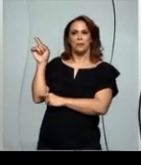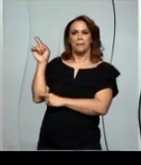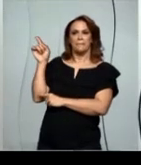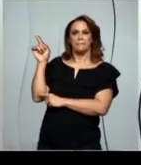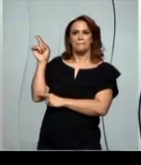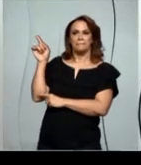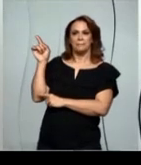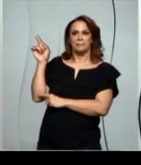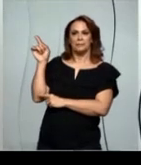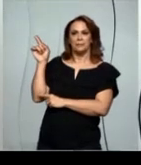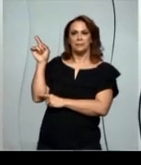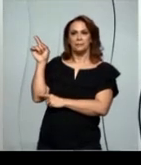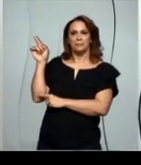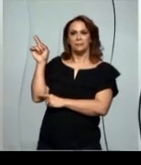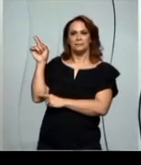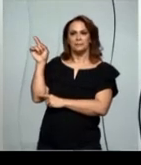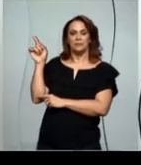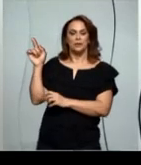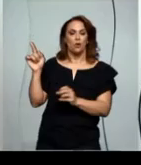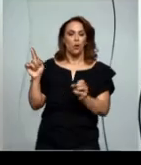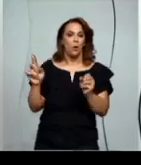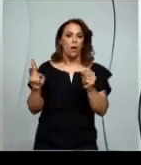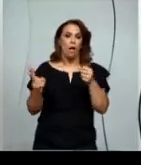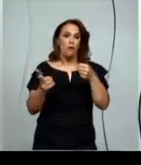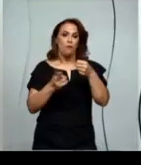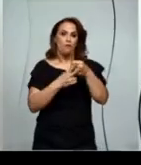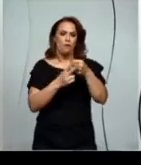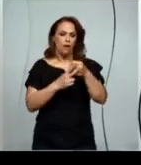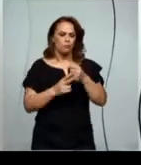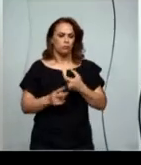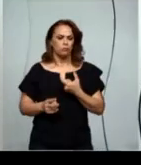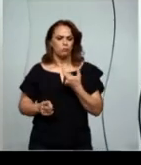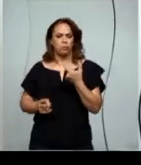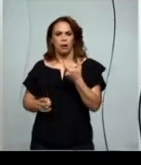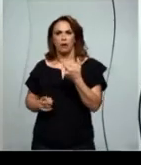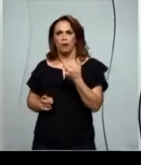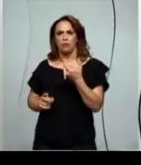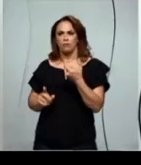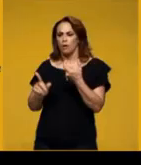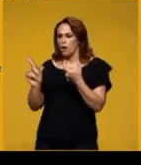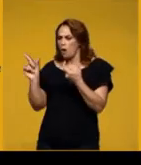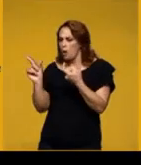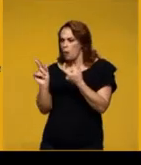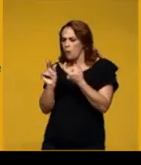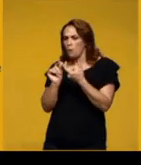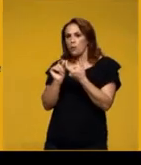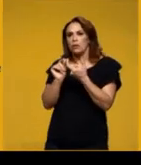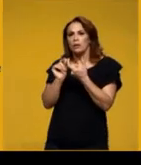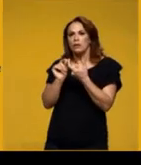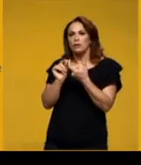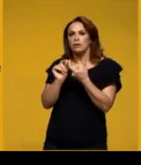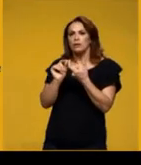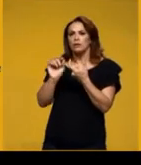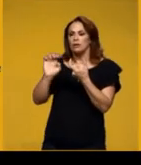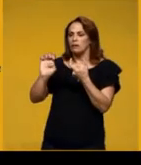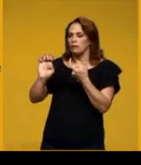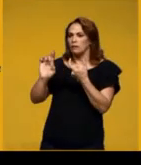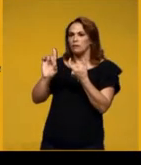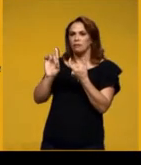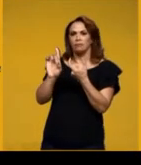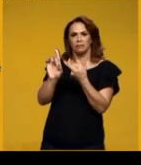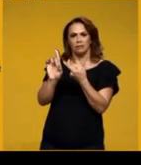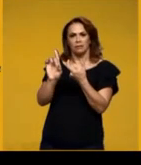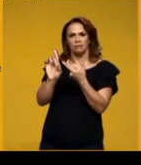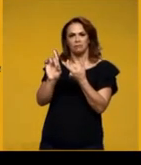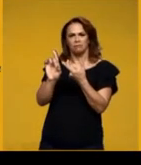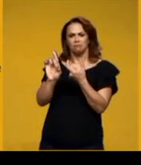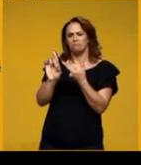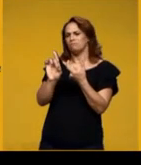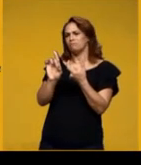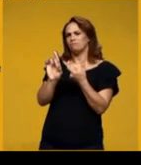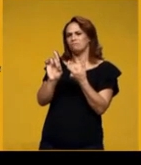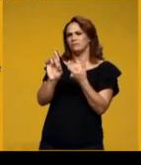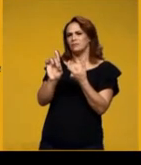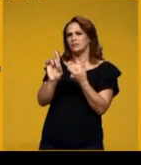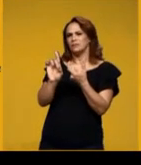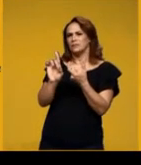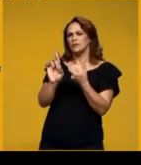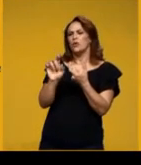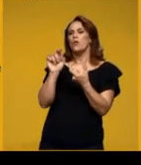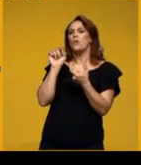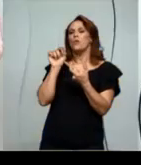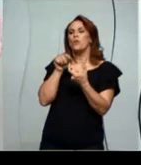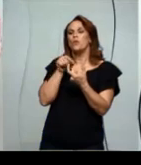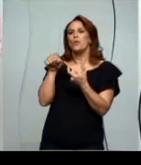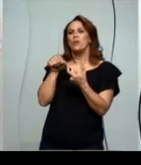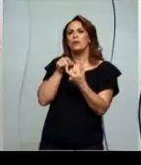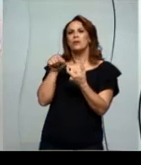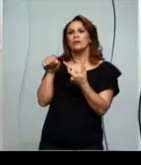acrescido ao verbo. O que a gente pode lembrar ou então aprender através disso aqui? Que